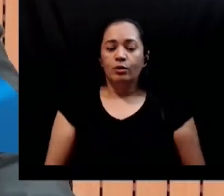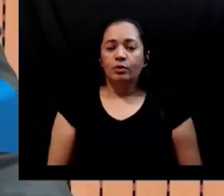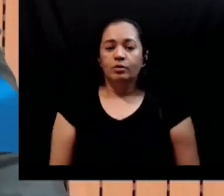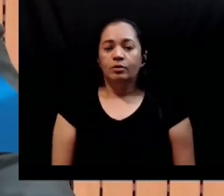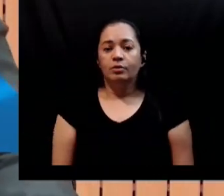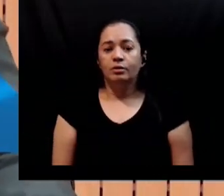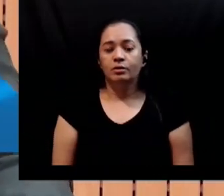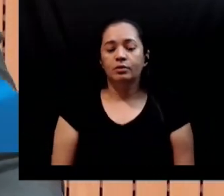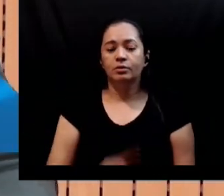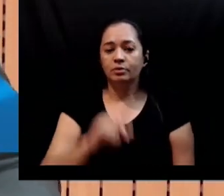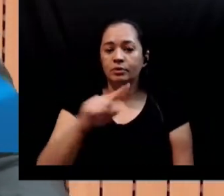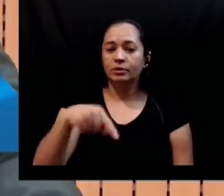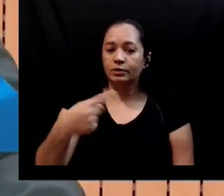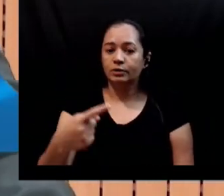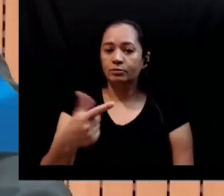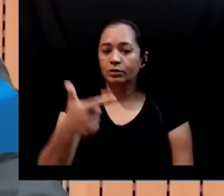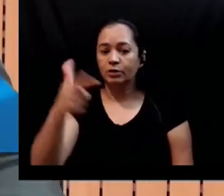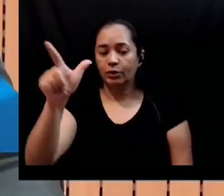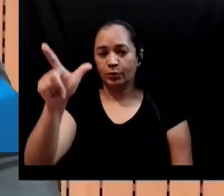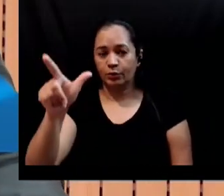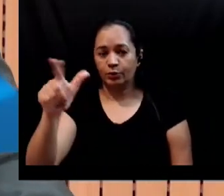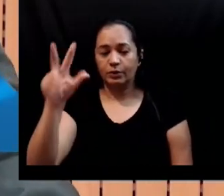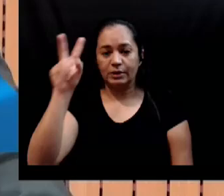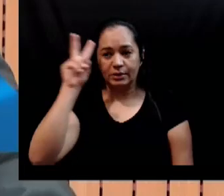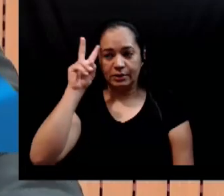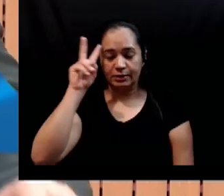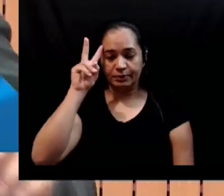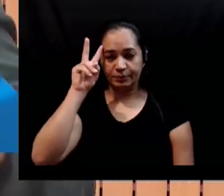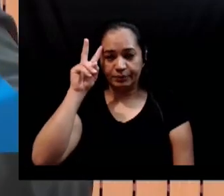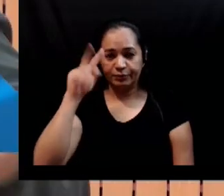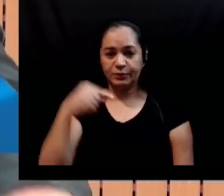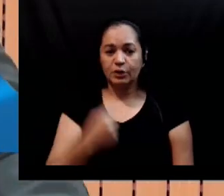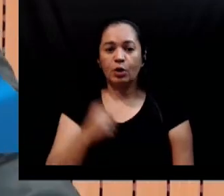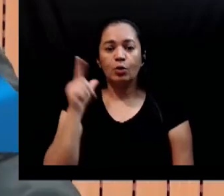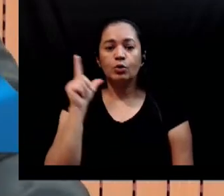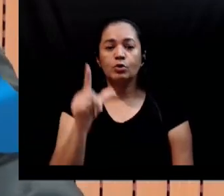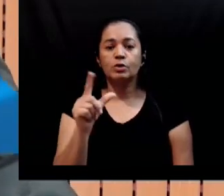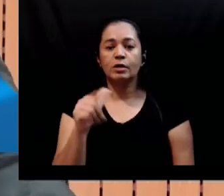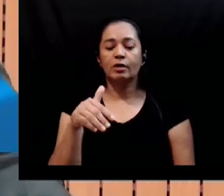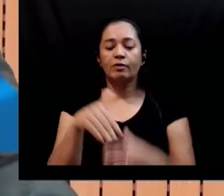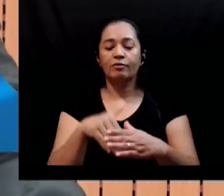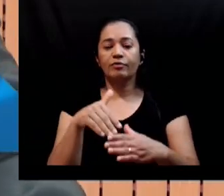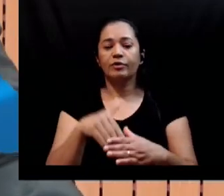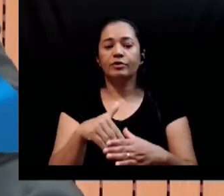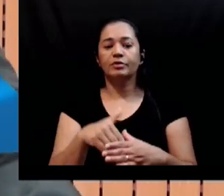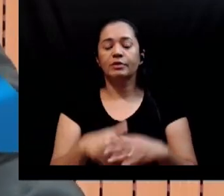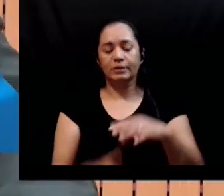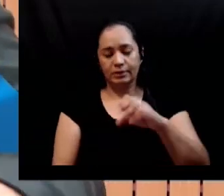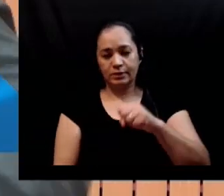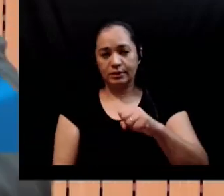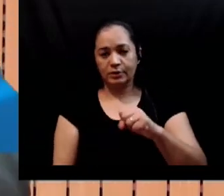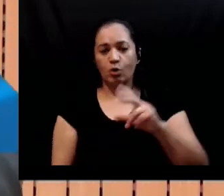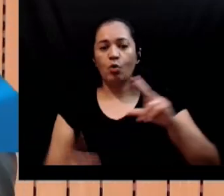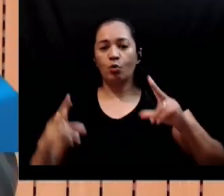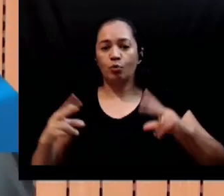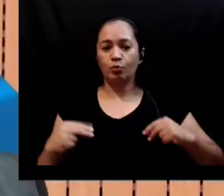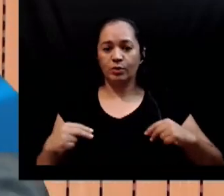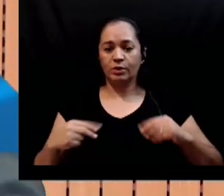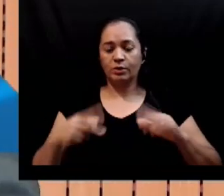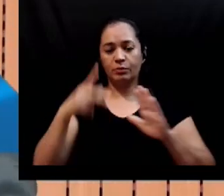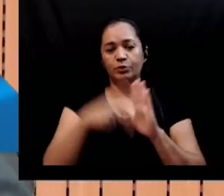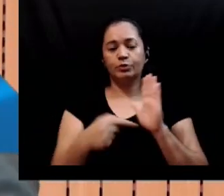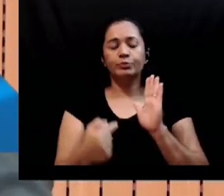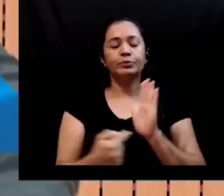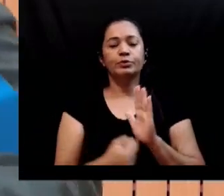na próxima segunda-feira, para que a gente possa votar aí sim o mérito desse projeto. Então, eu já